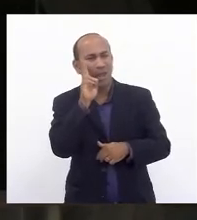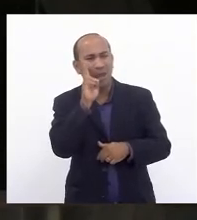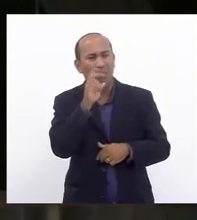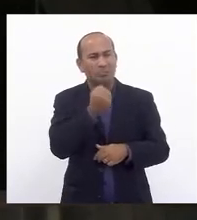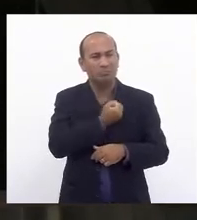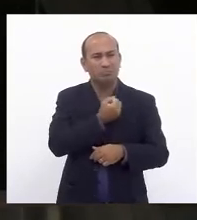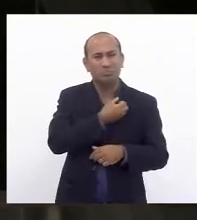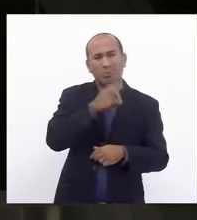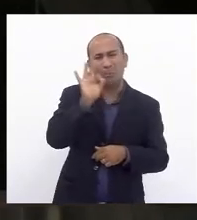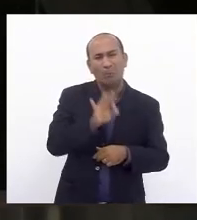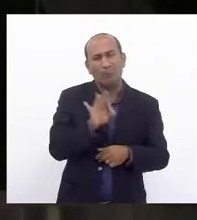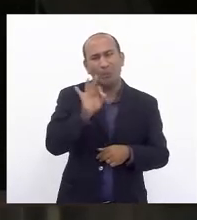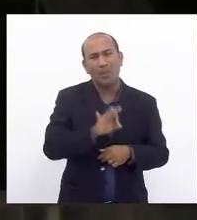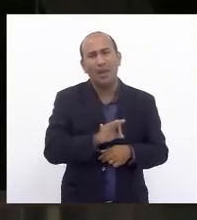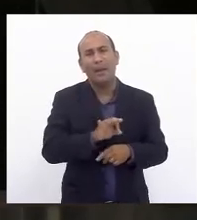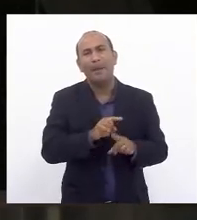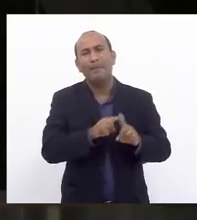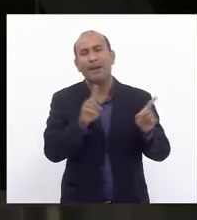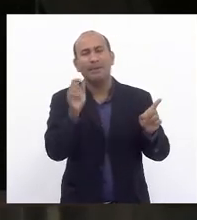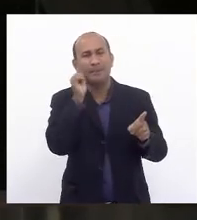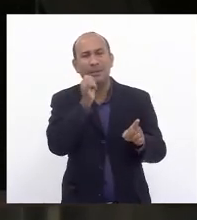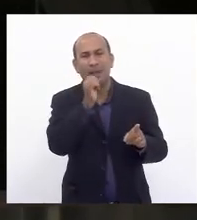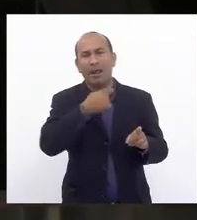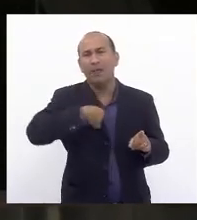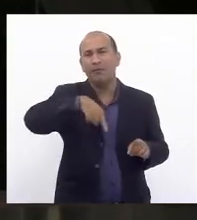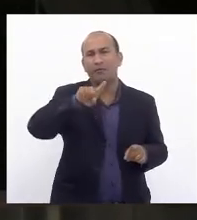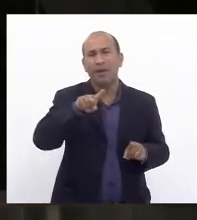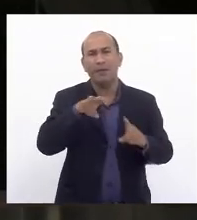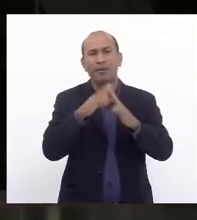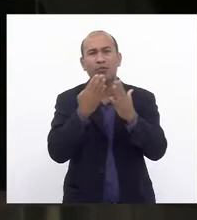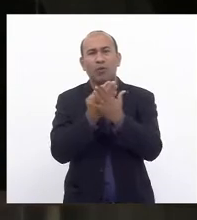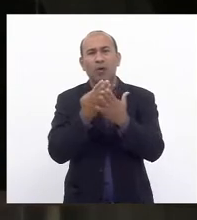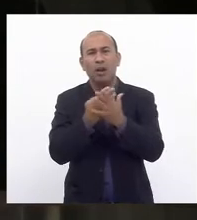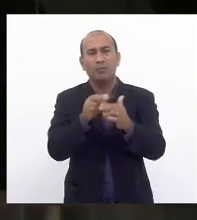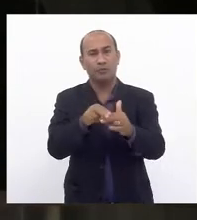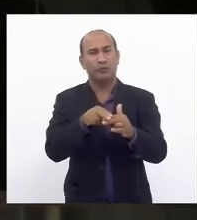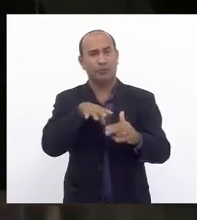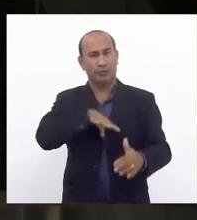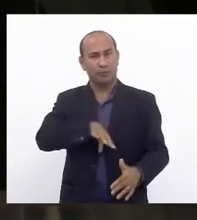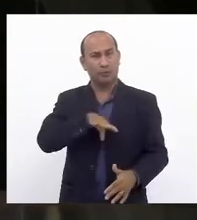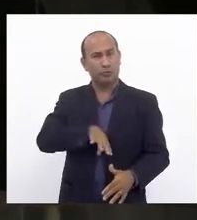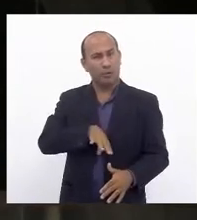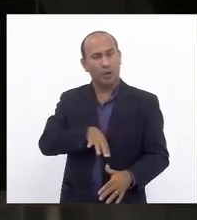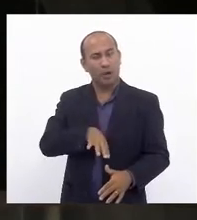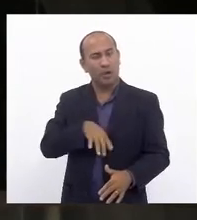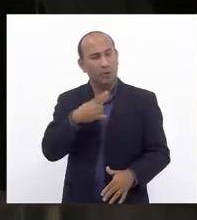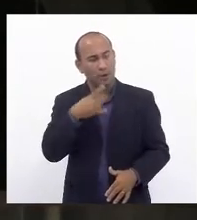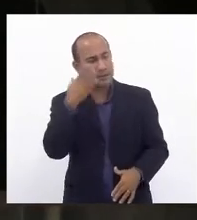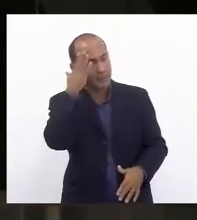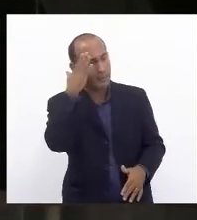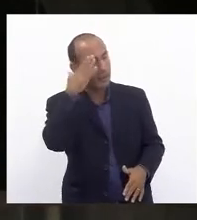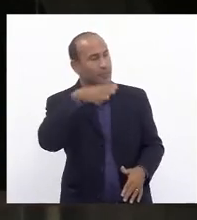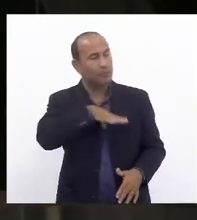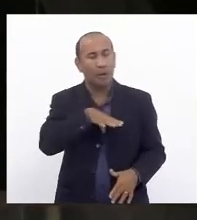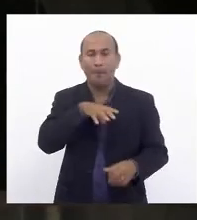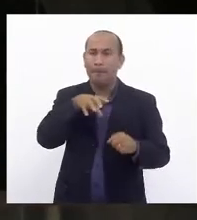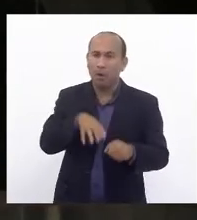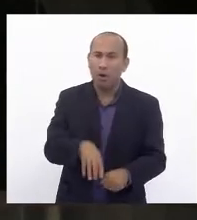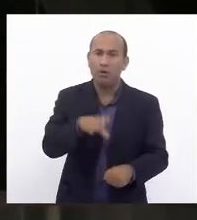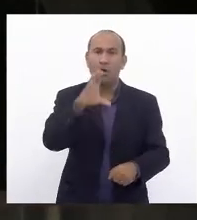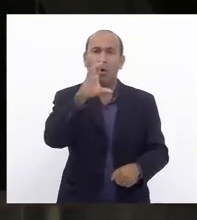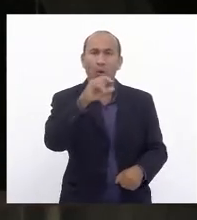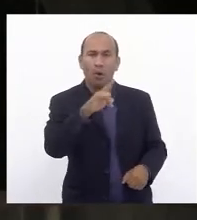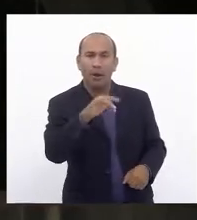certa, mas que meninas não iam à aula por questões menstruais. E questões menstruais nós sabemos que pode envolver cólica, pode